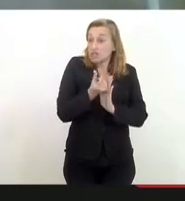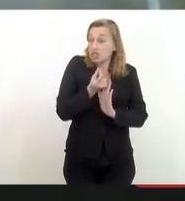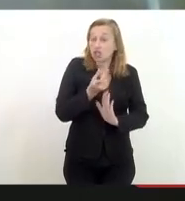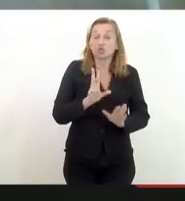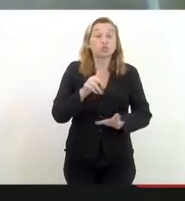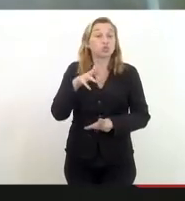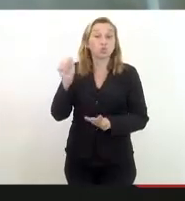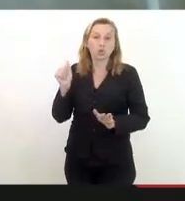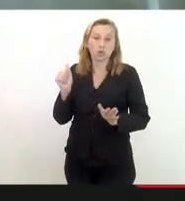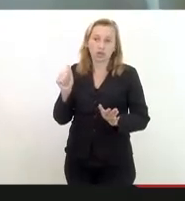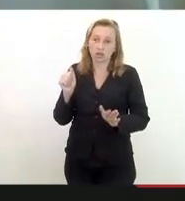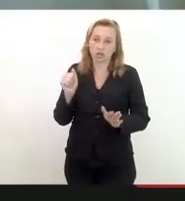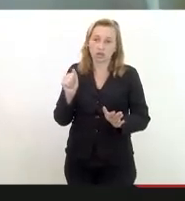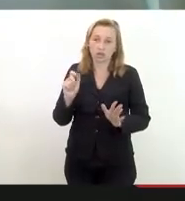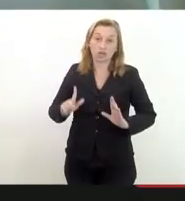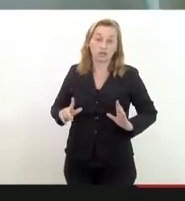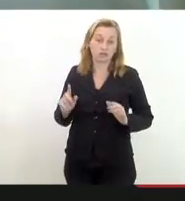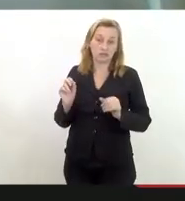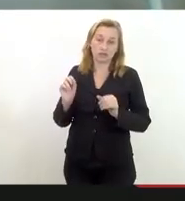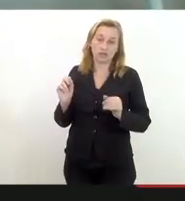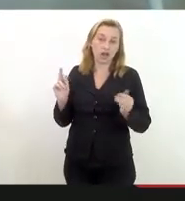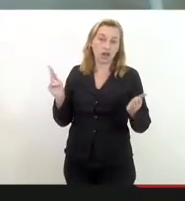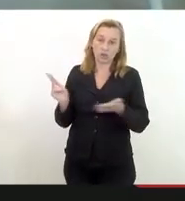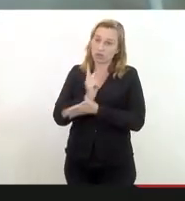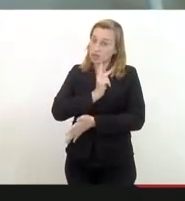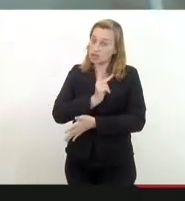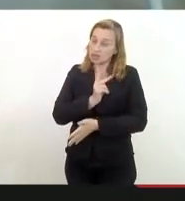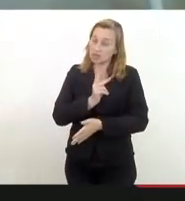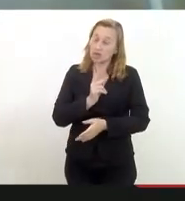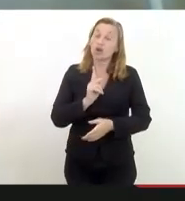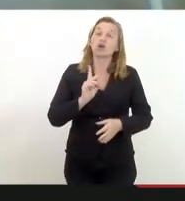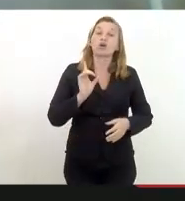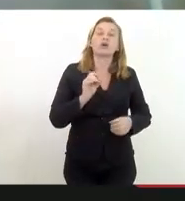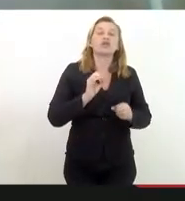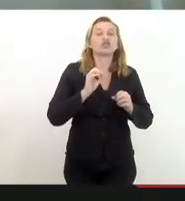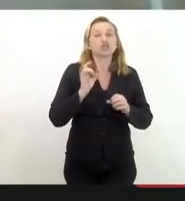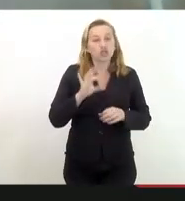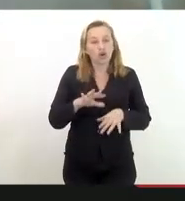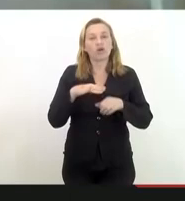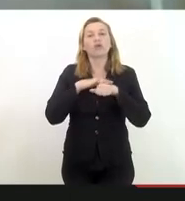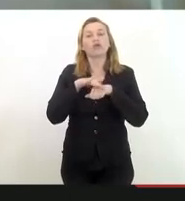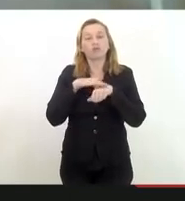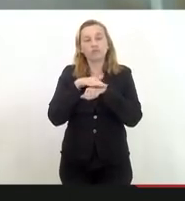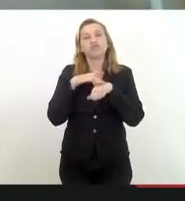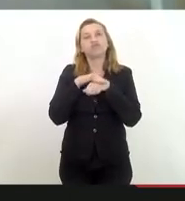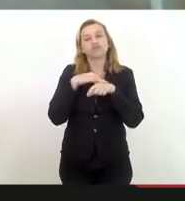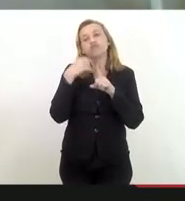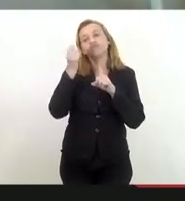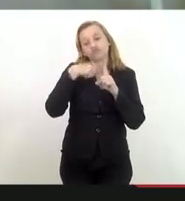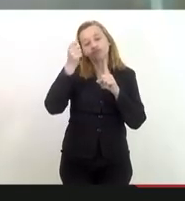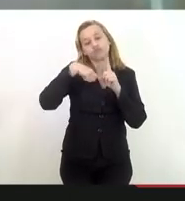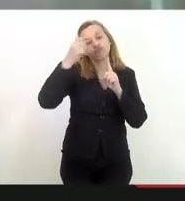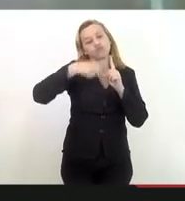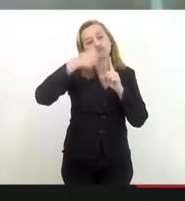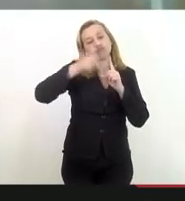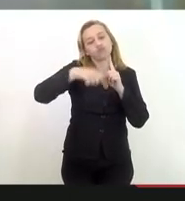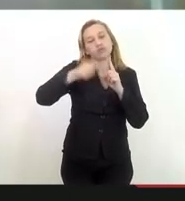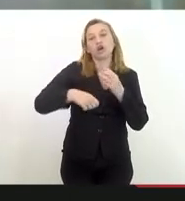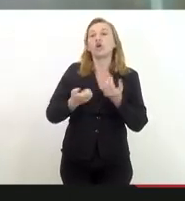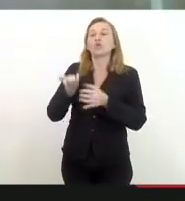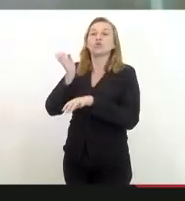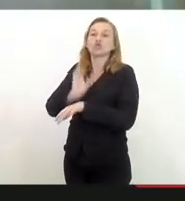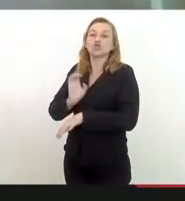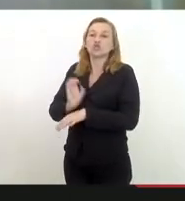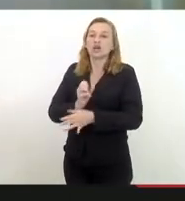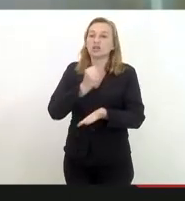verdade, saiu do papel. Após meses de conversa, o Estado juntou um